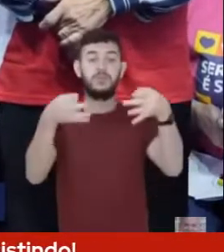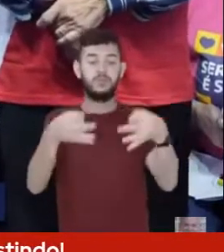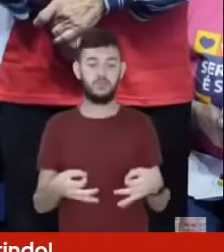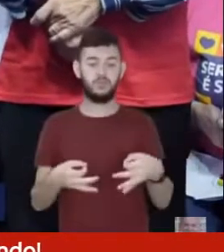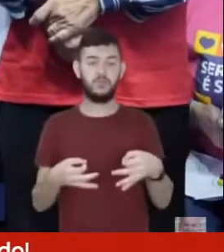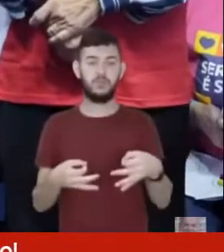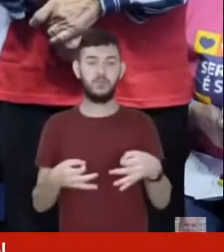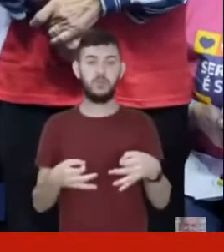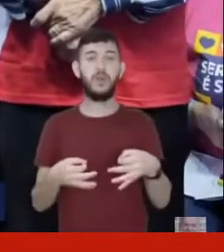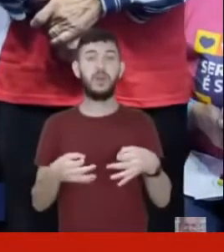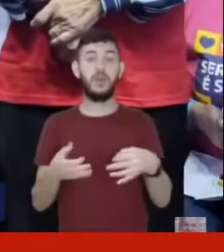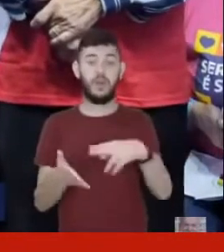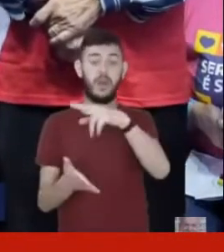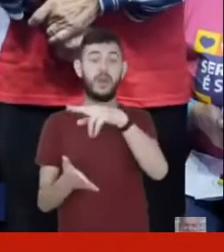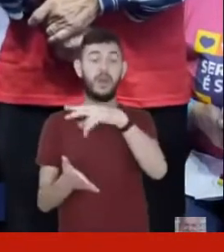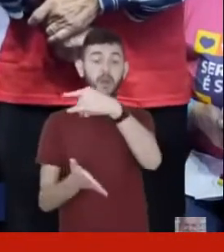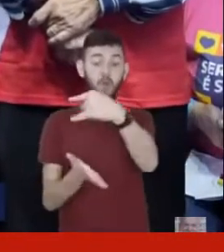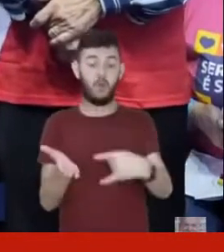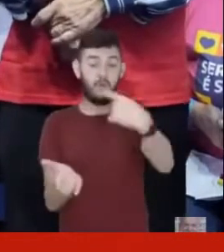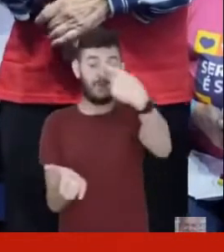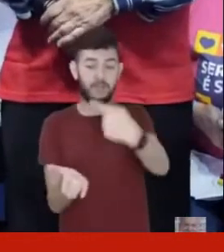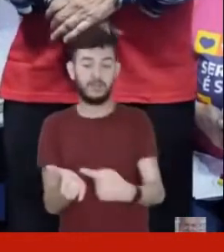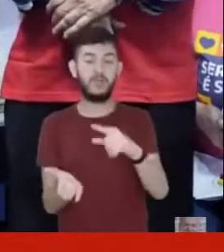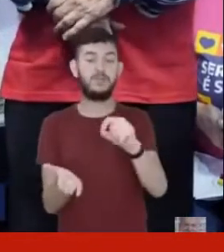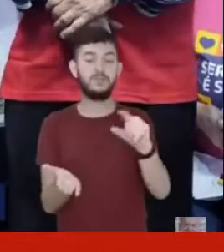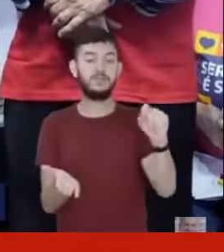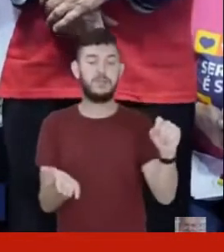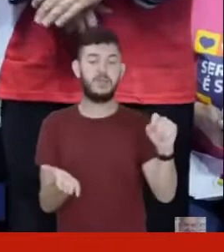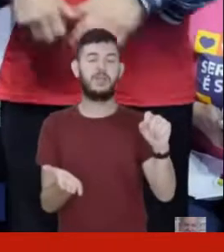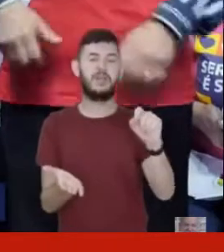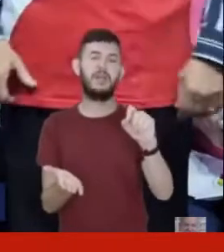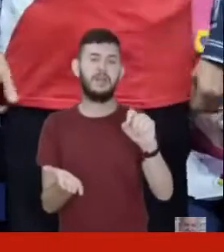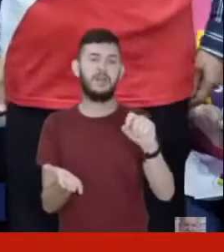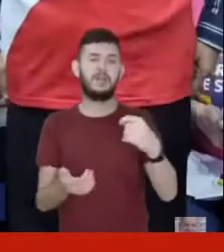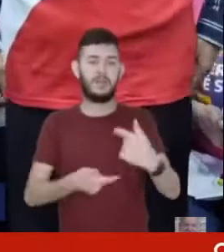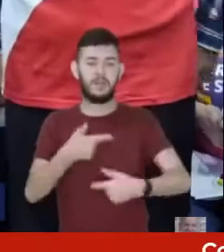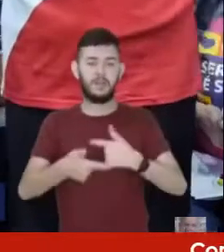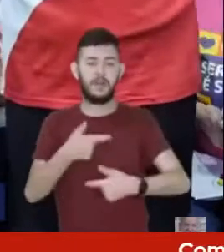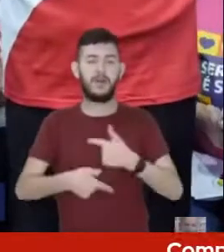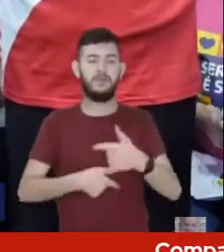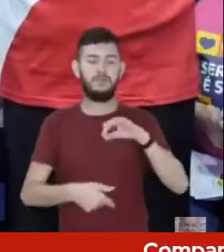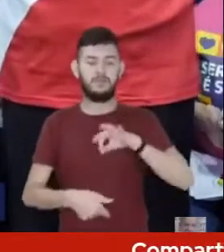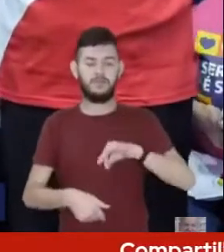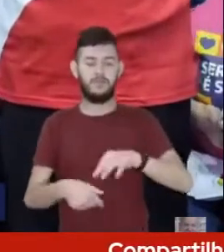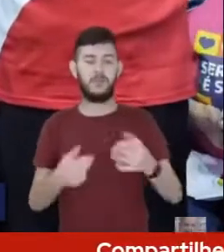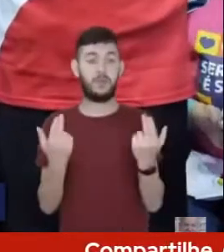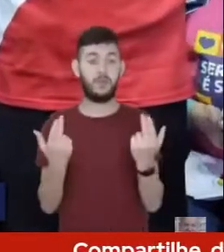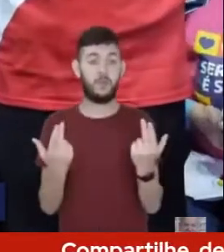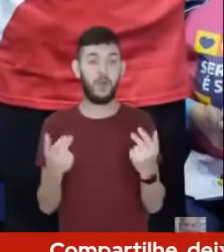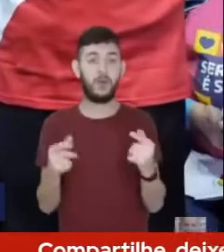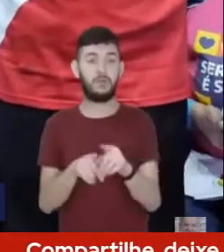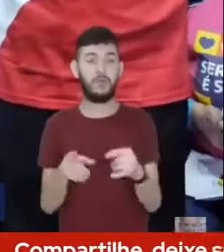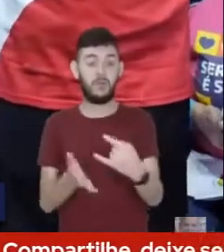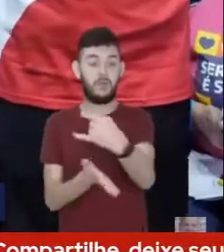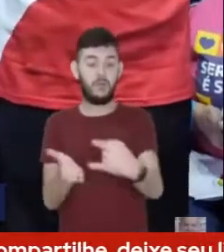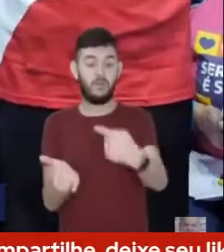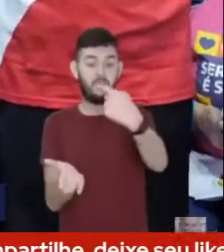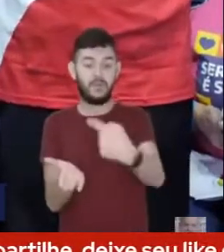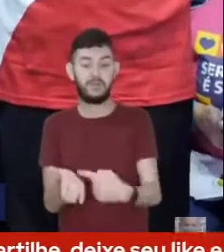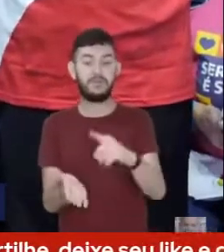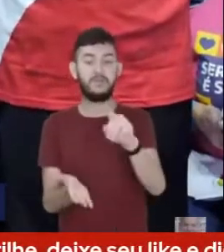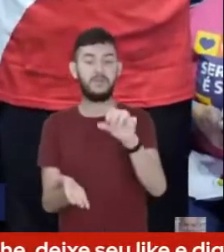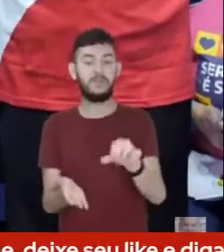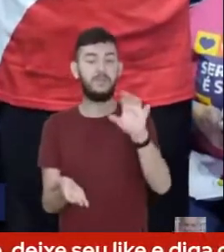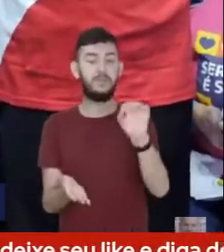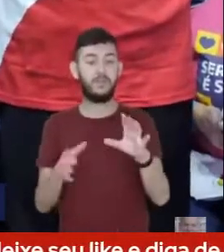Convenção 190 da Organização Internacional do Trabalho. Não olhar para isso, presidente, é negar a